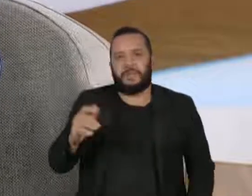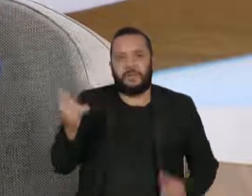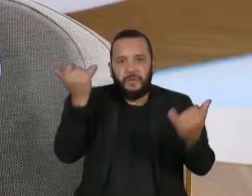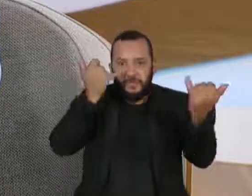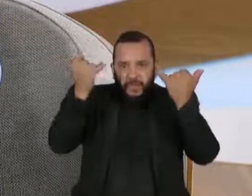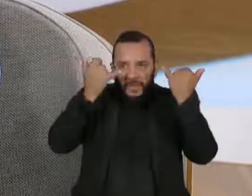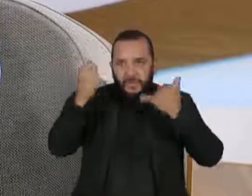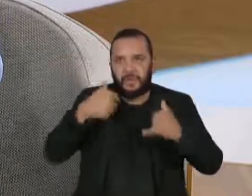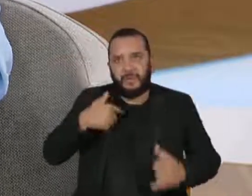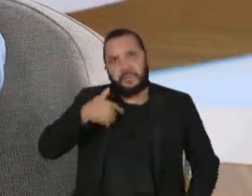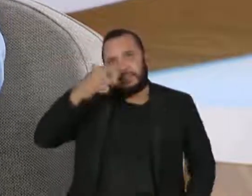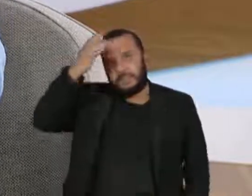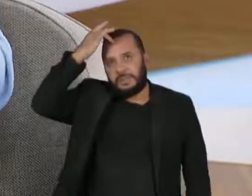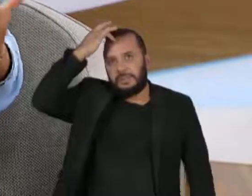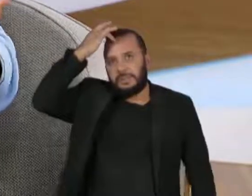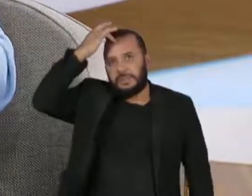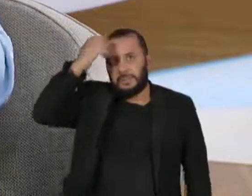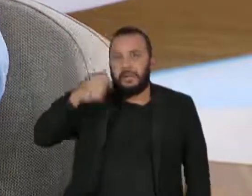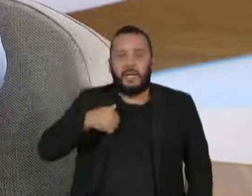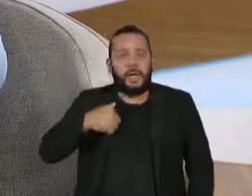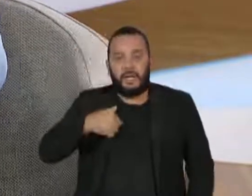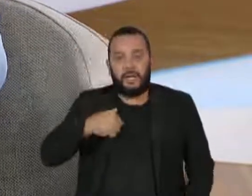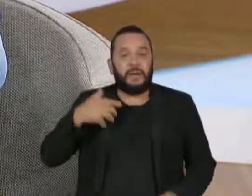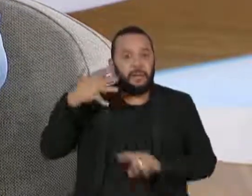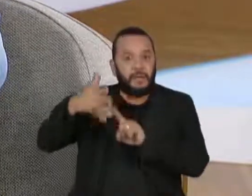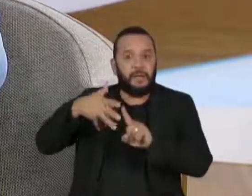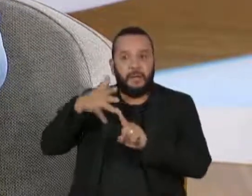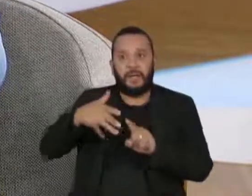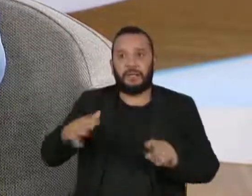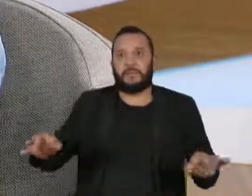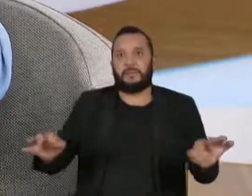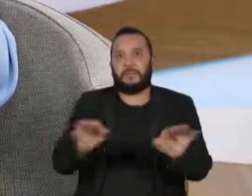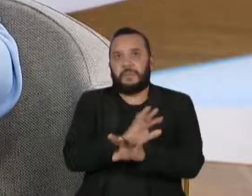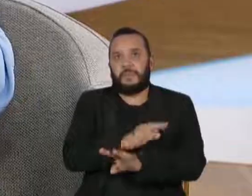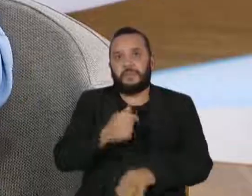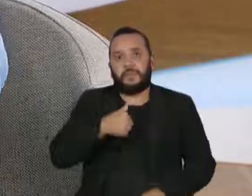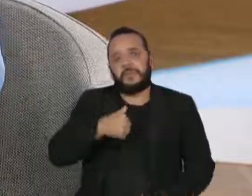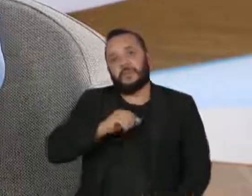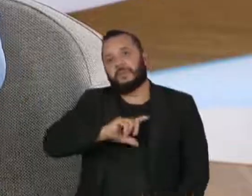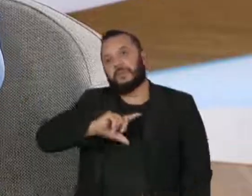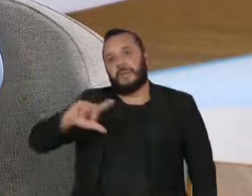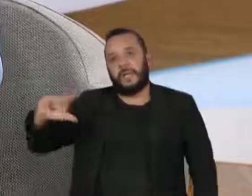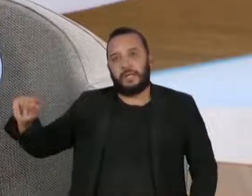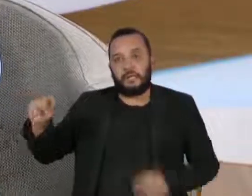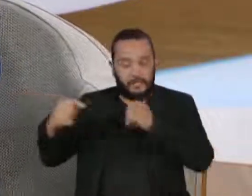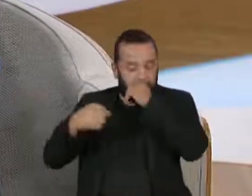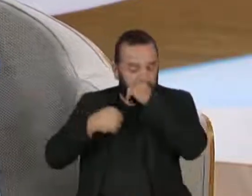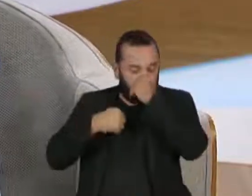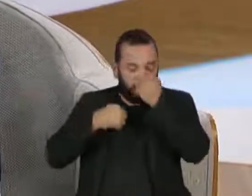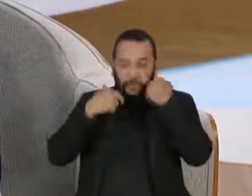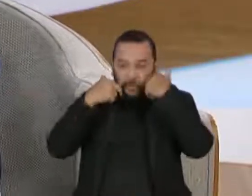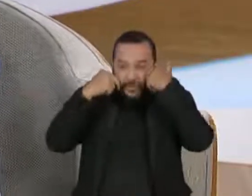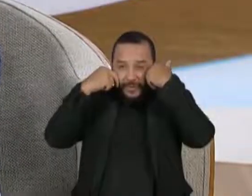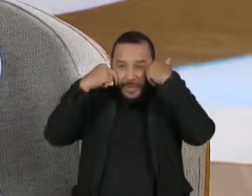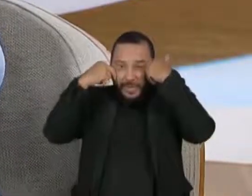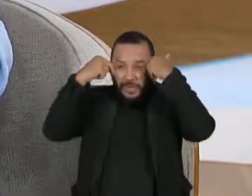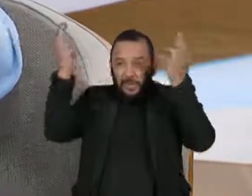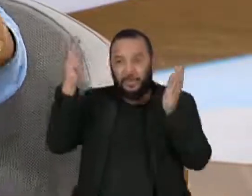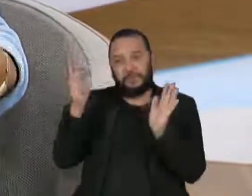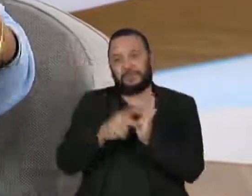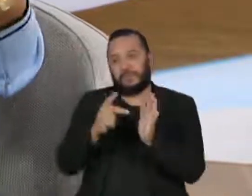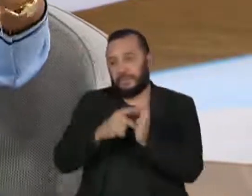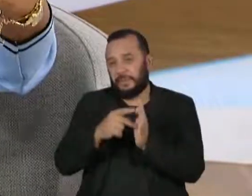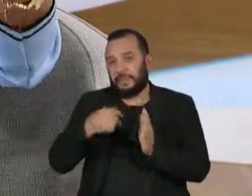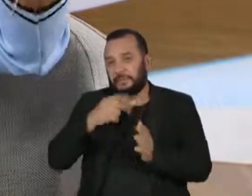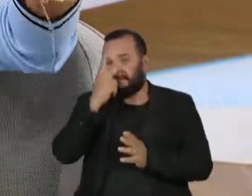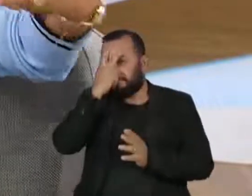muito envergonhada. Quando eu saí dali daquele lugar, eu não sabia realmente onde enfiar minha cabeça de tanta vergonha.